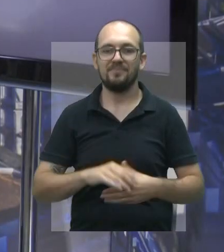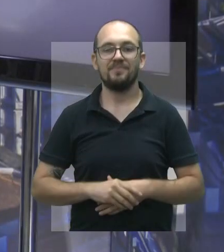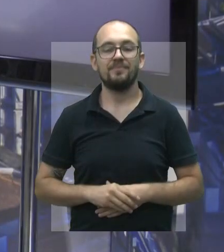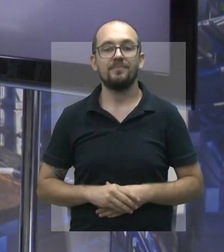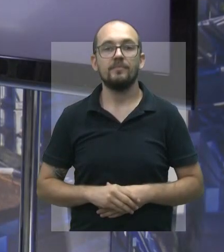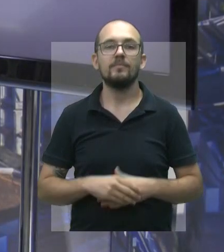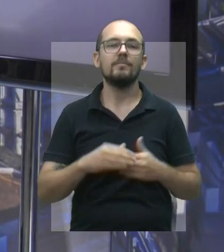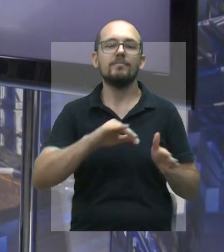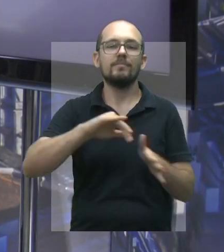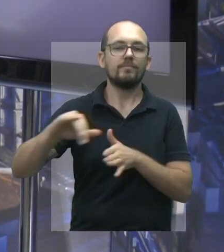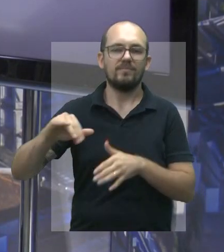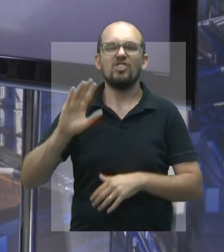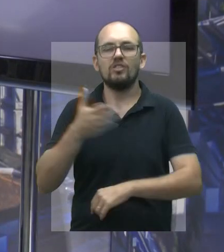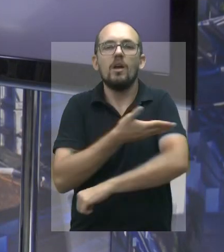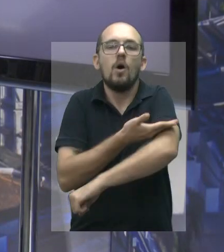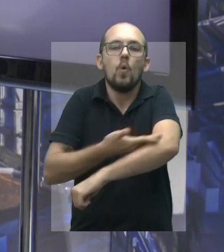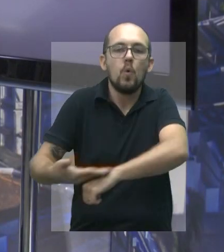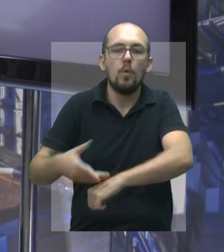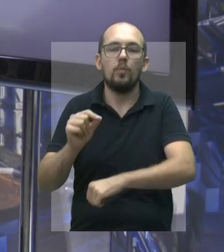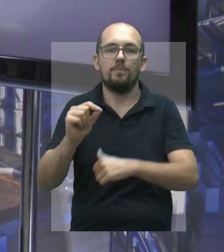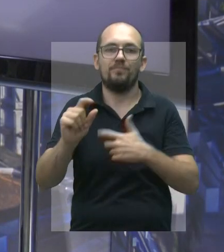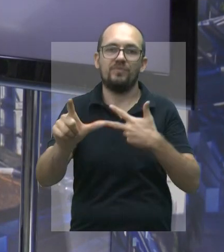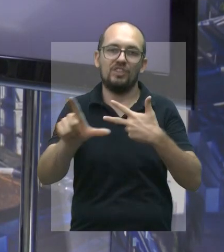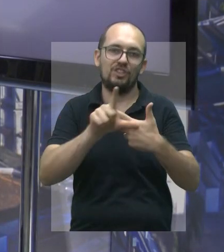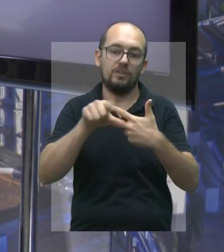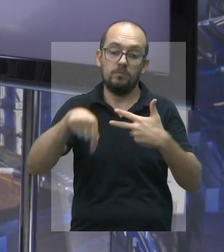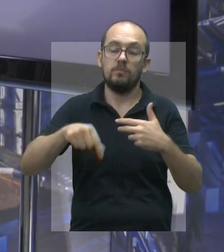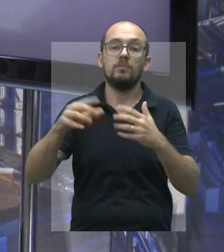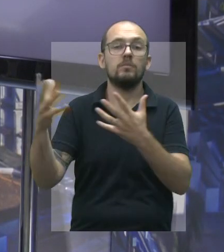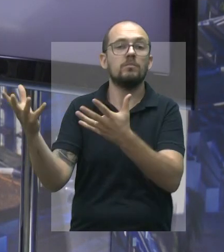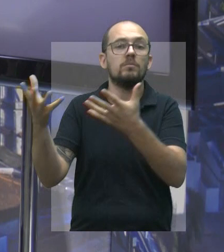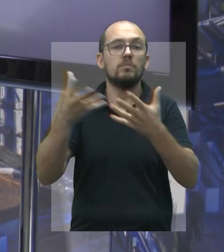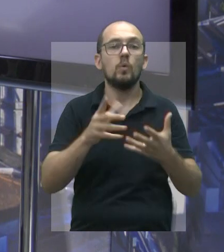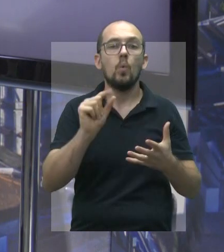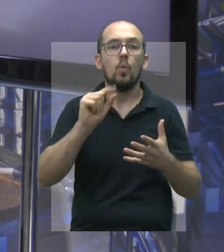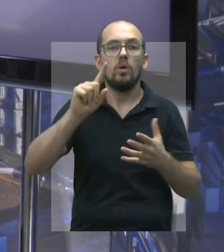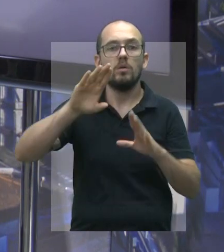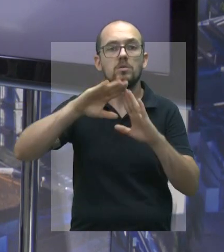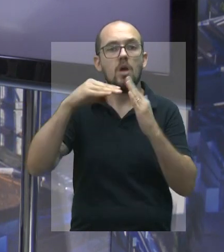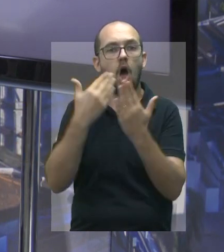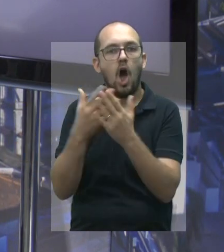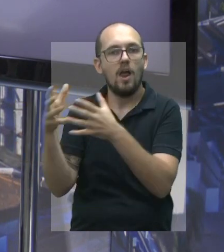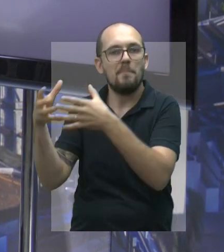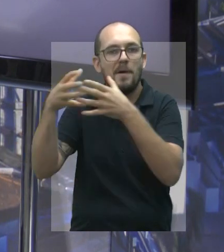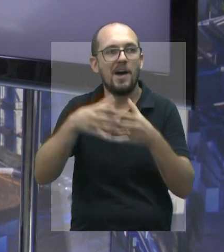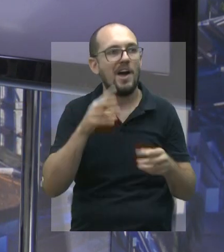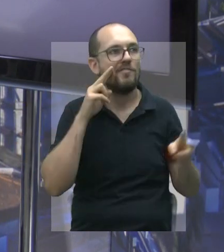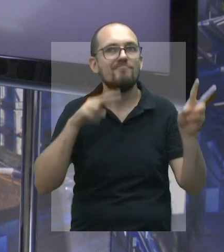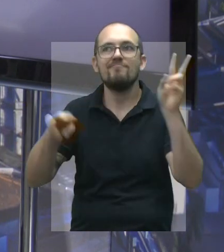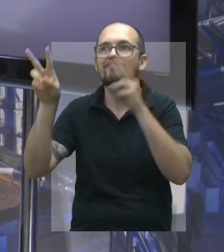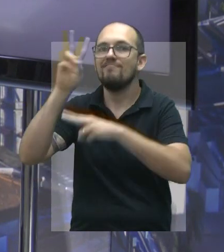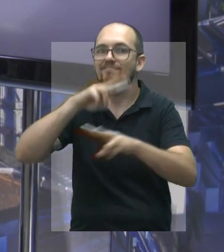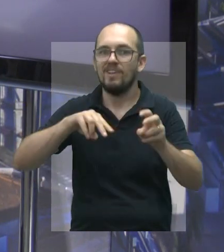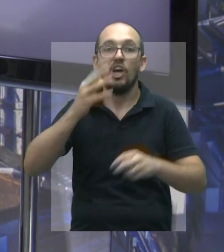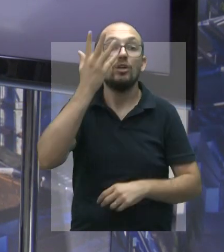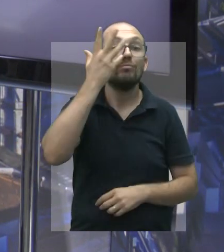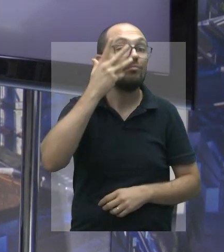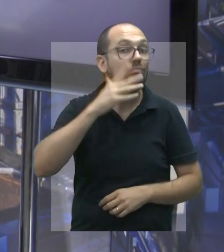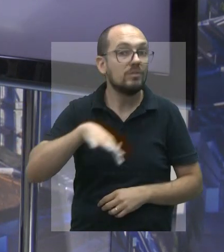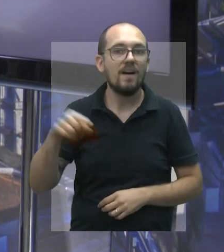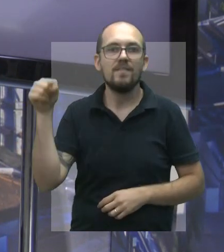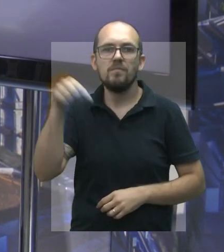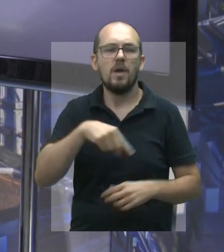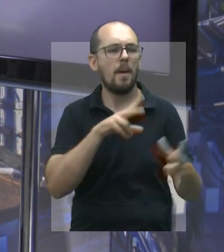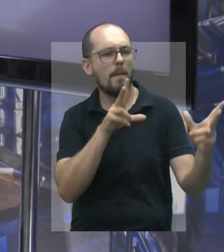como já é de costume, o Poder Legislativo recebeu mais uma escola em suas dependências. As crianças puderam conversar